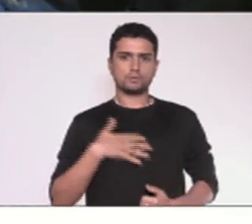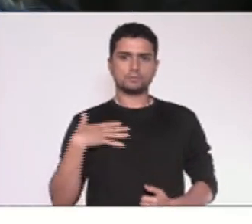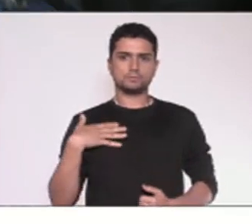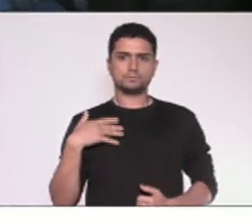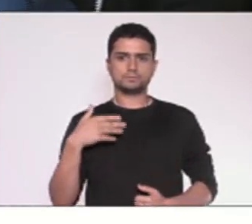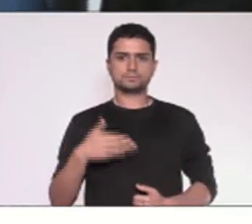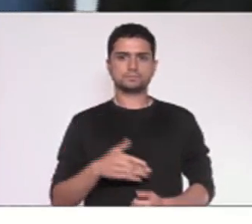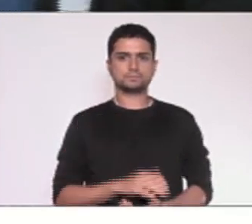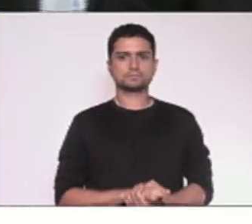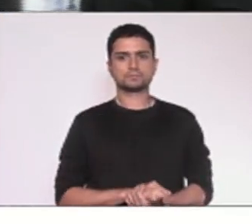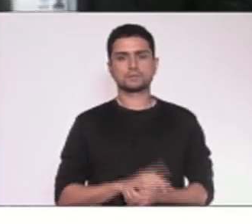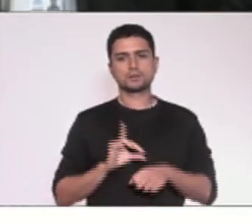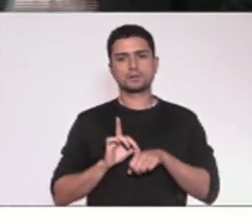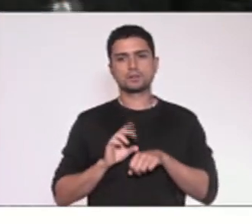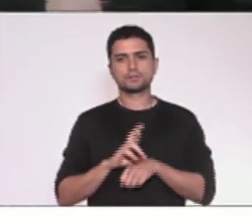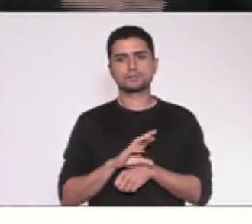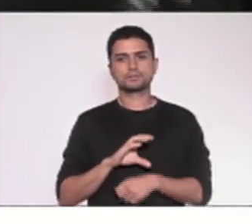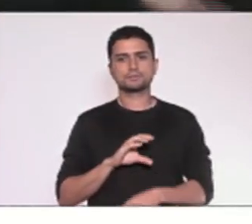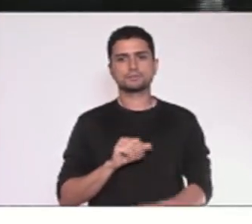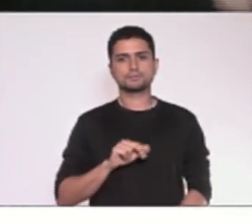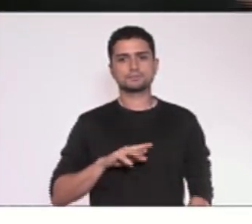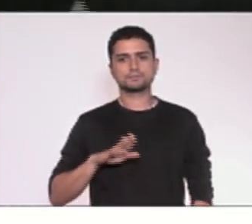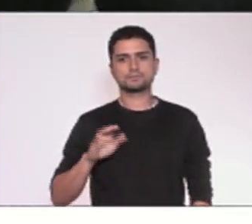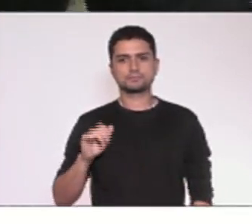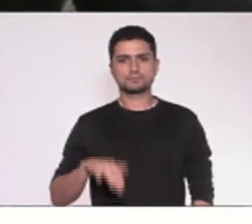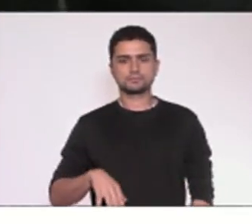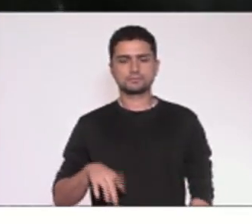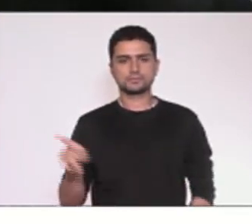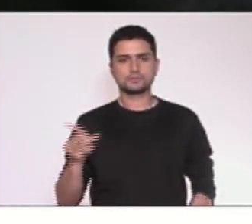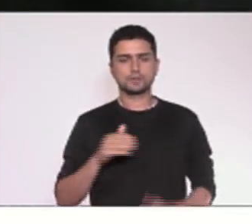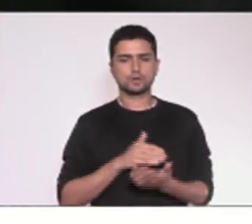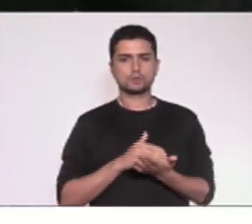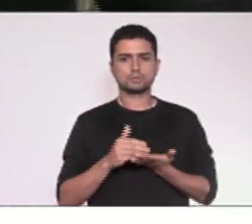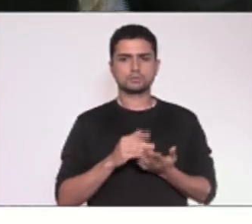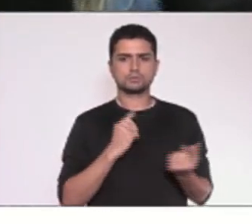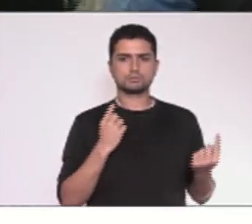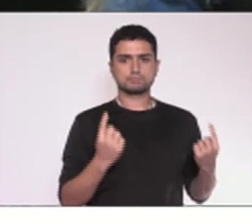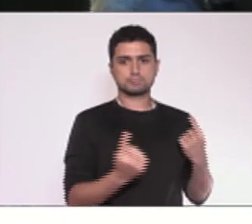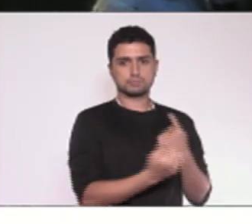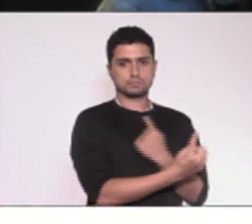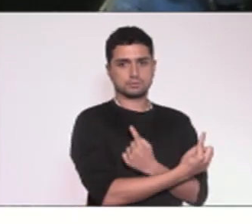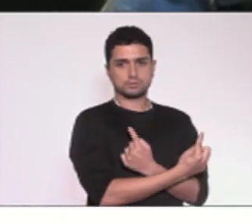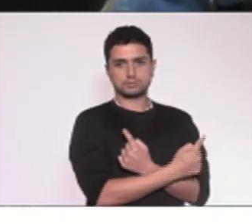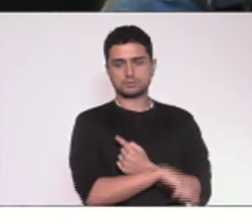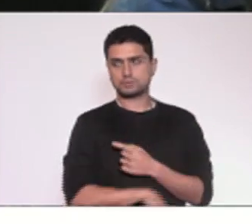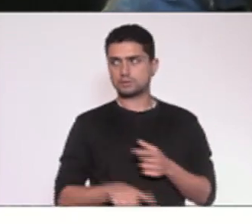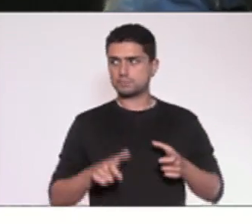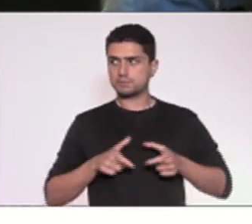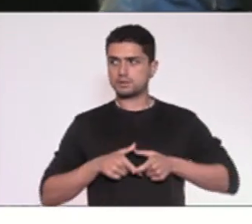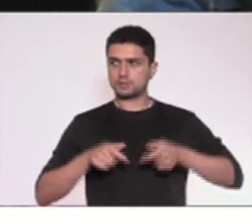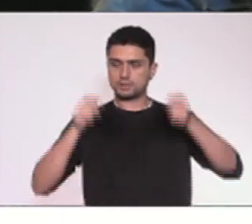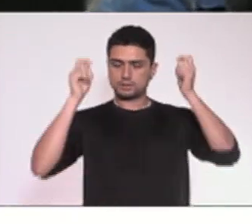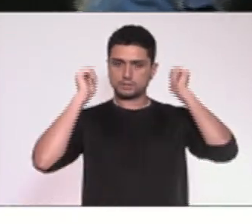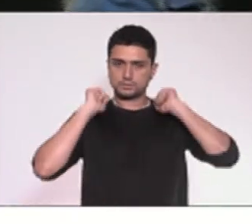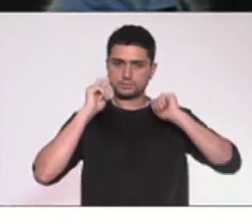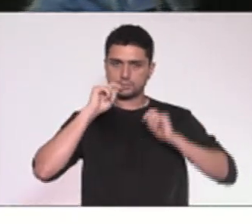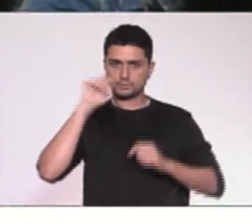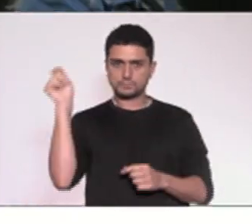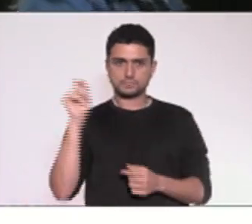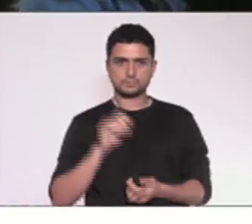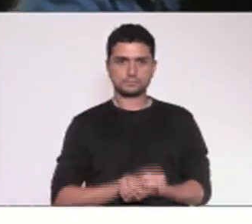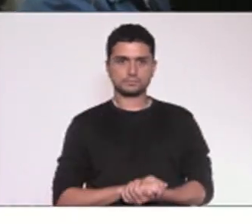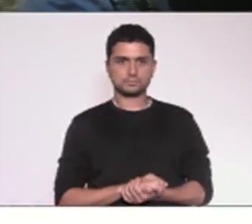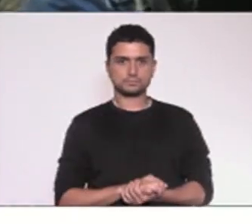A doutora Carmen, ela começou de trás para frente nessa medalha aqui.